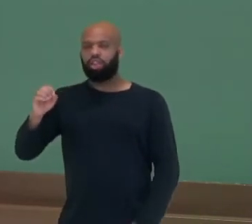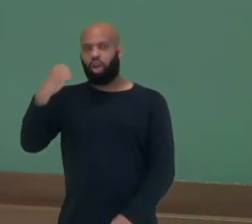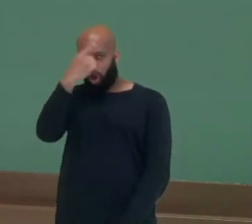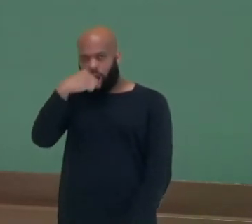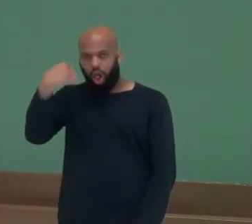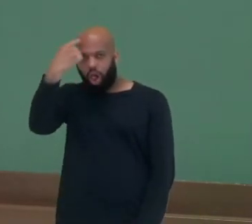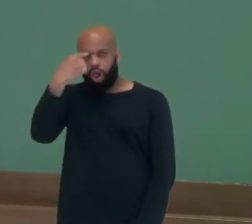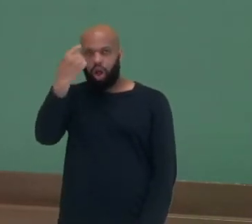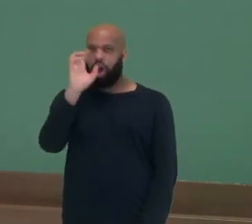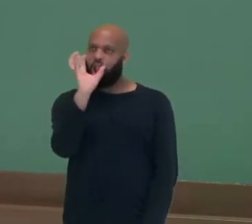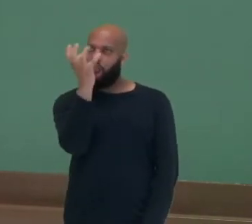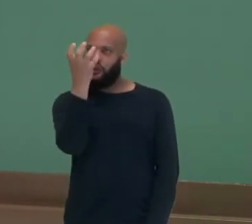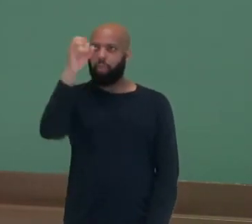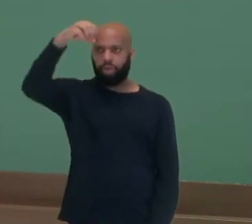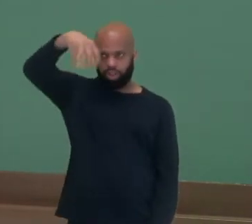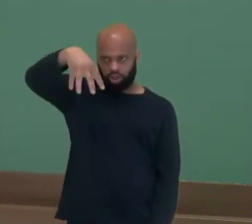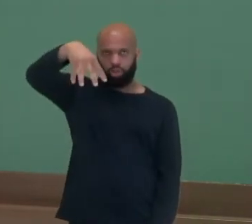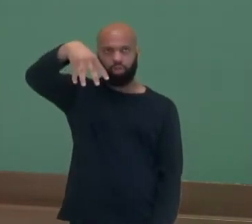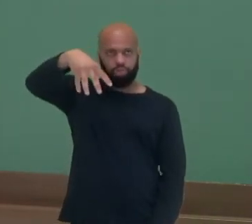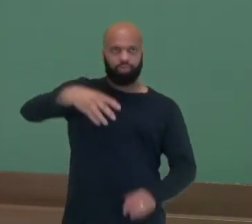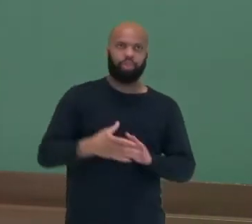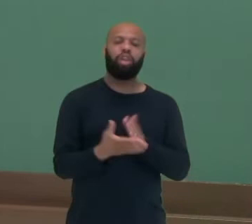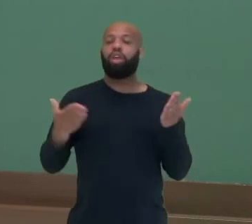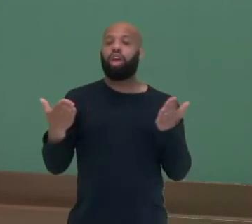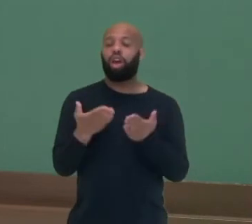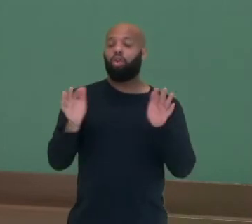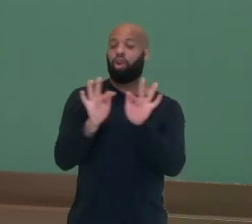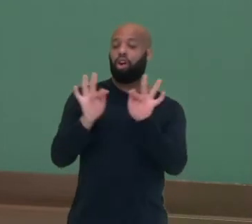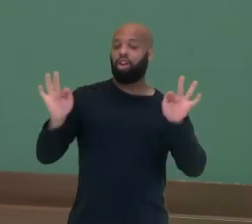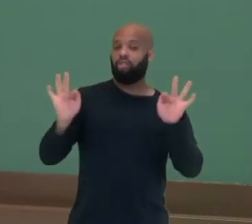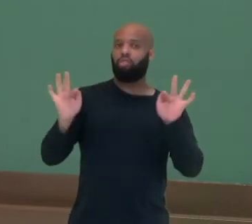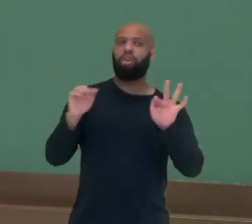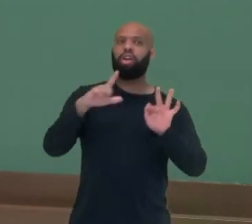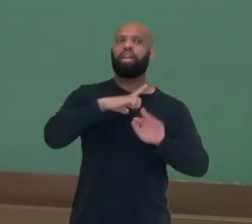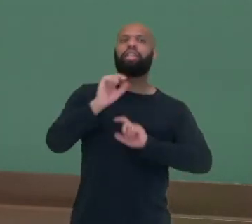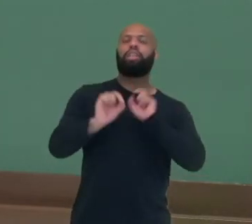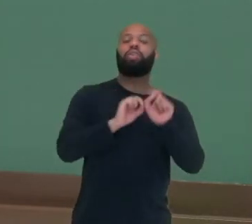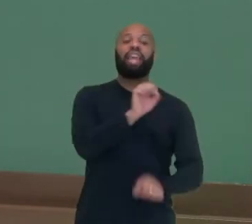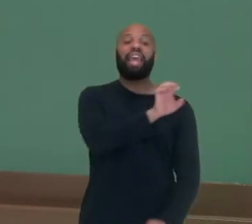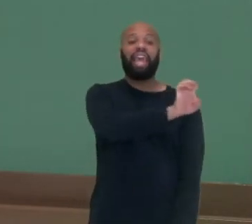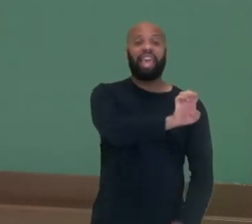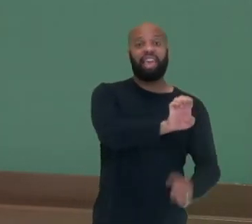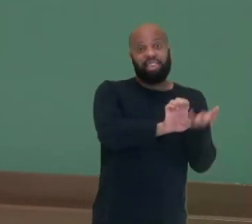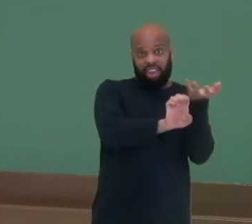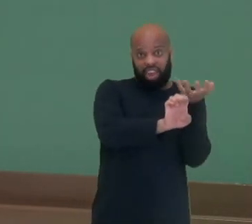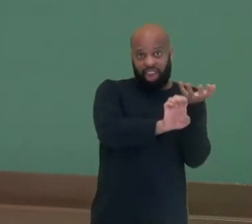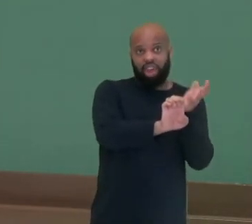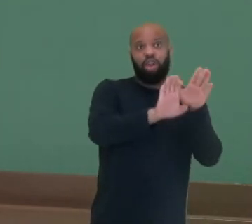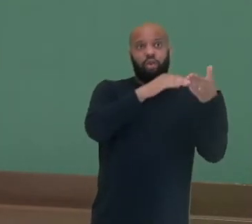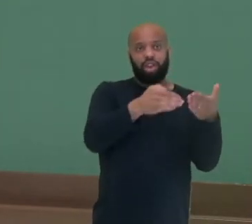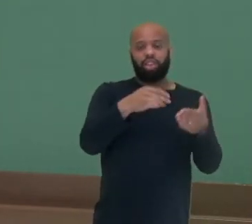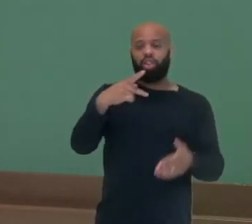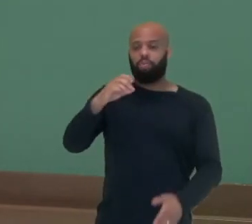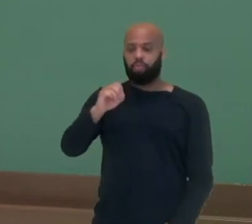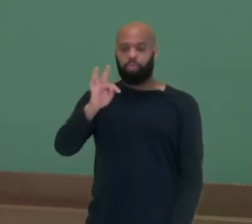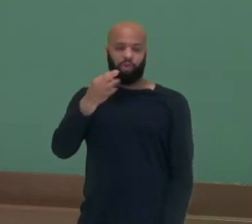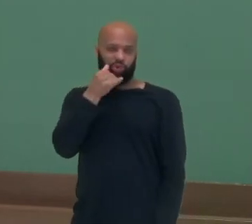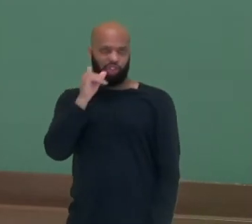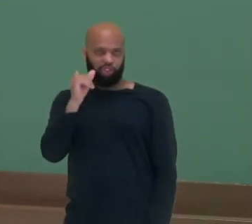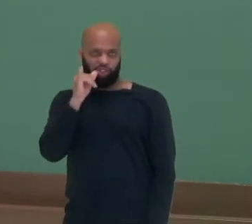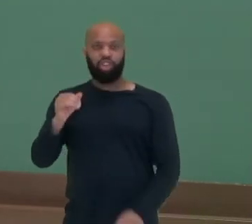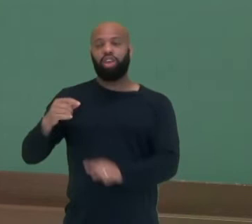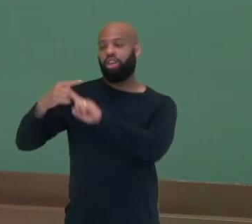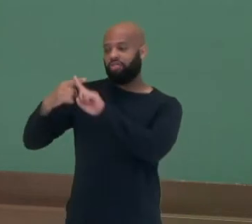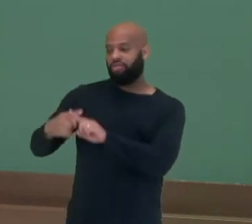ligada. Vamos colocar na fórmula? Para saber a energia, o consumo dessa energia, multiplico a potência do equipamento, lâmpada,